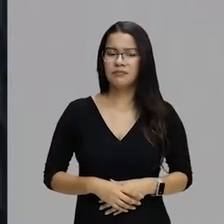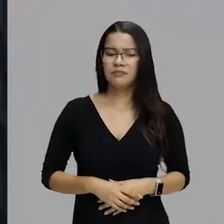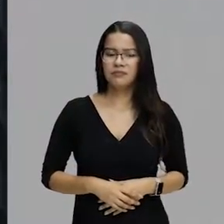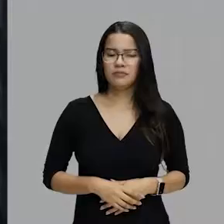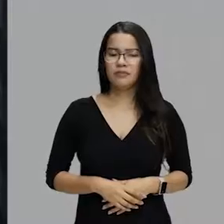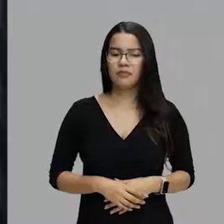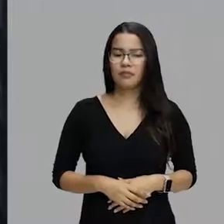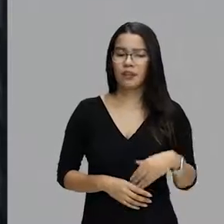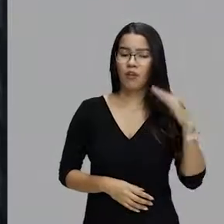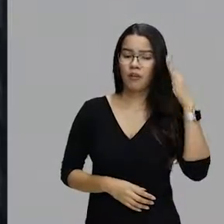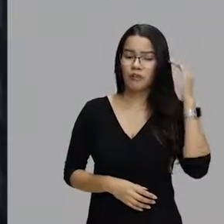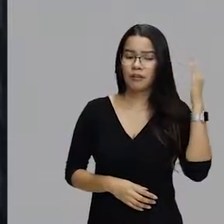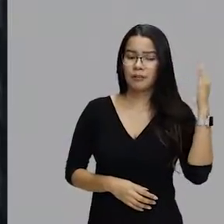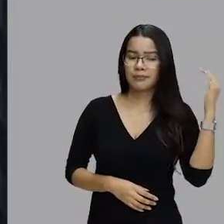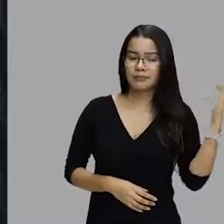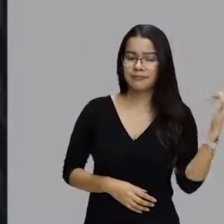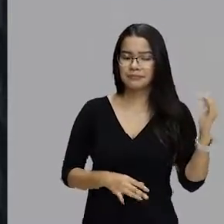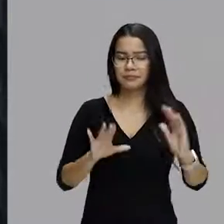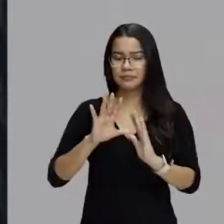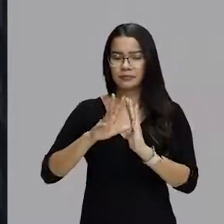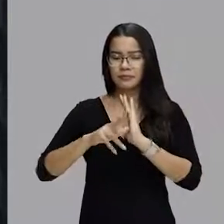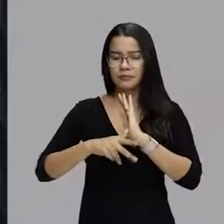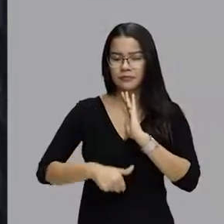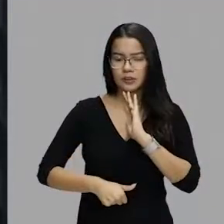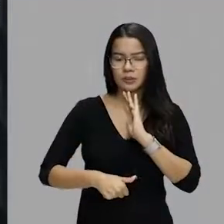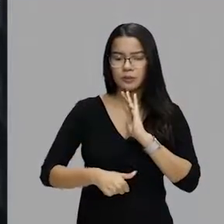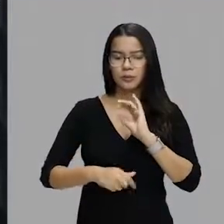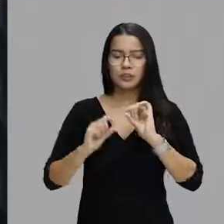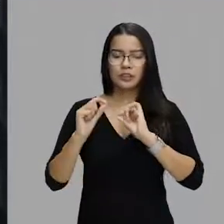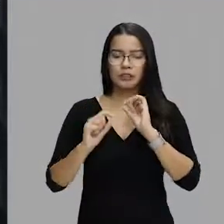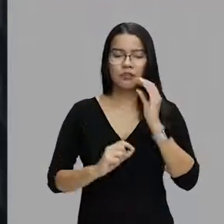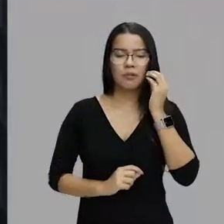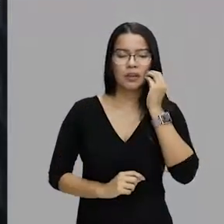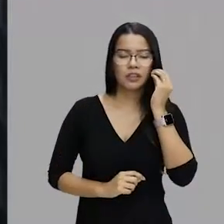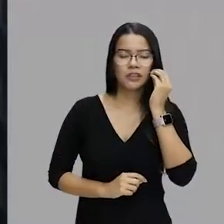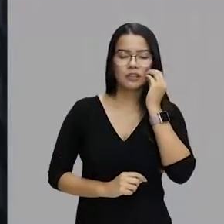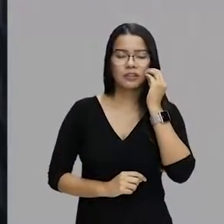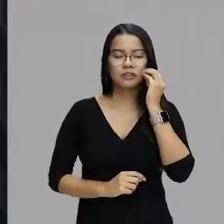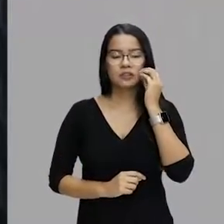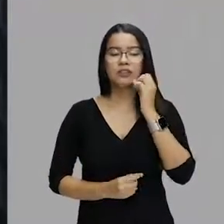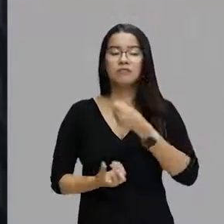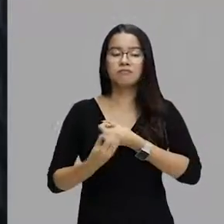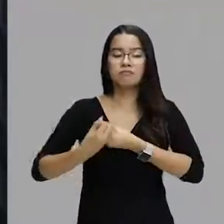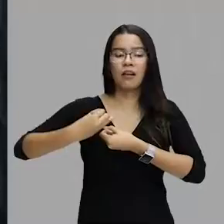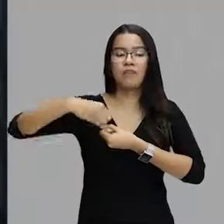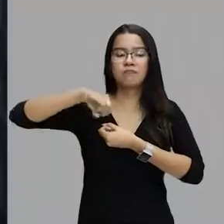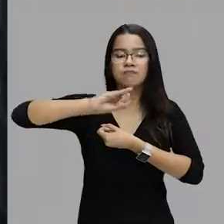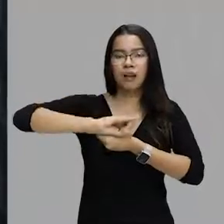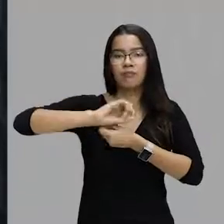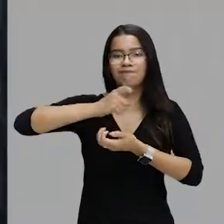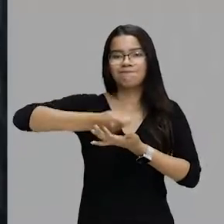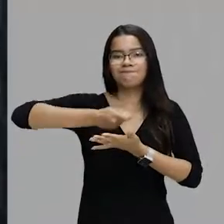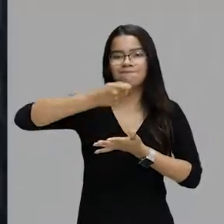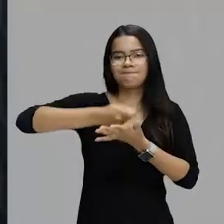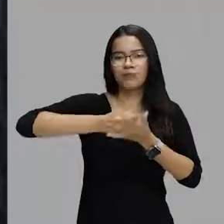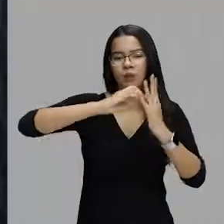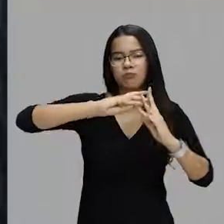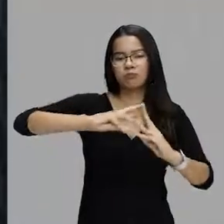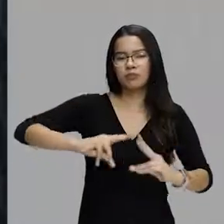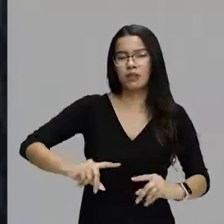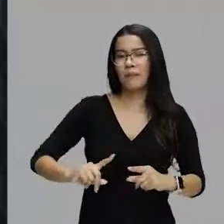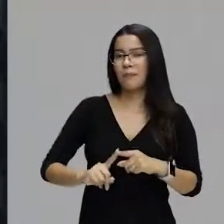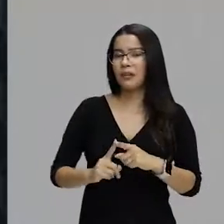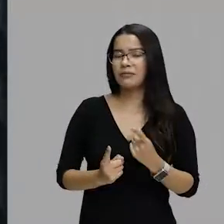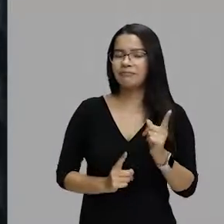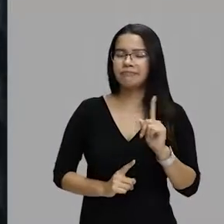O quartel de Moncada, em 54, foi uma tentativa de derrubar a ditadura de Batista. Acabou não dando certo.